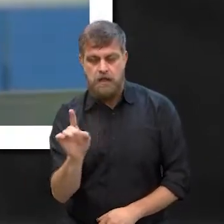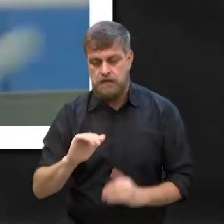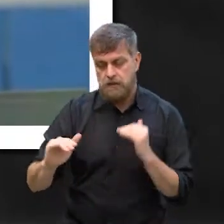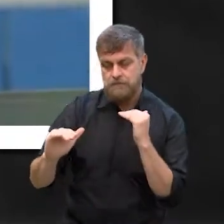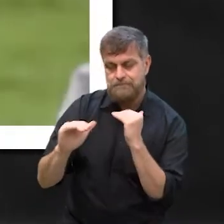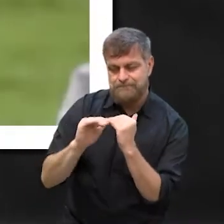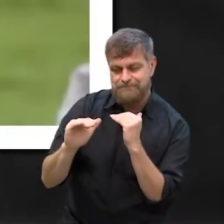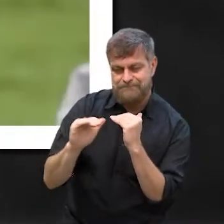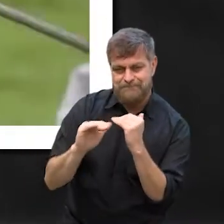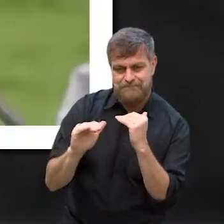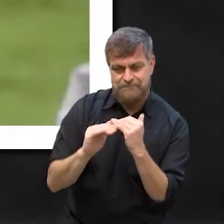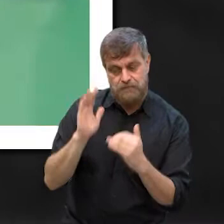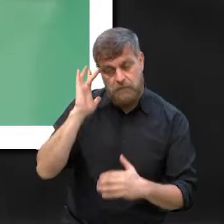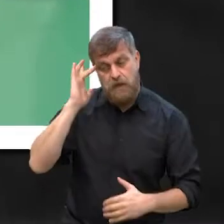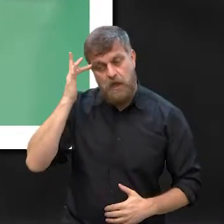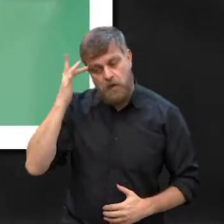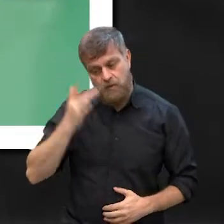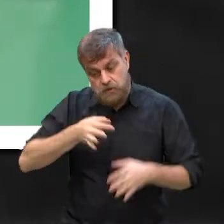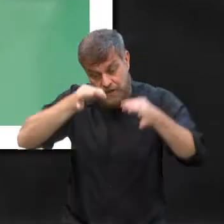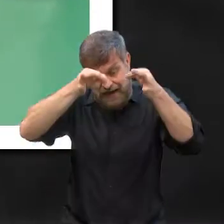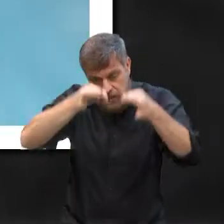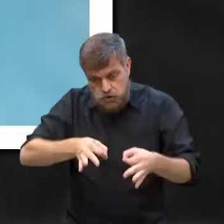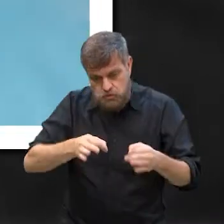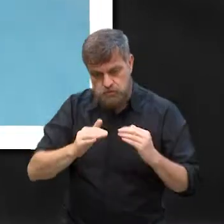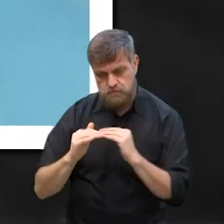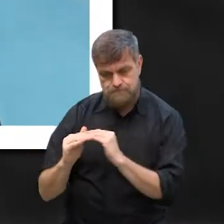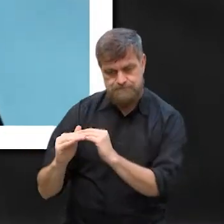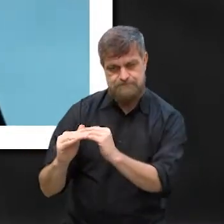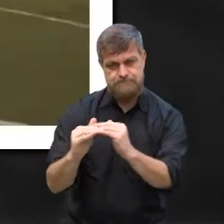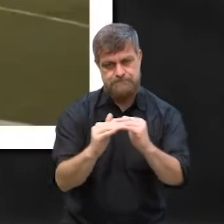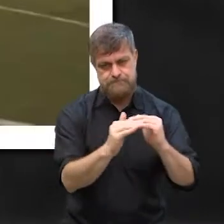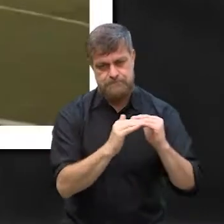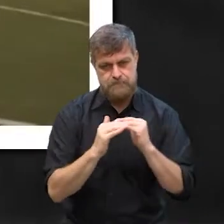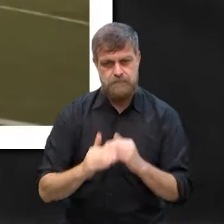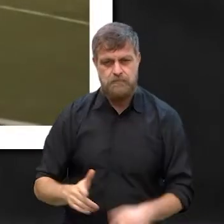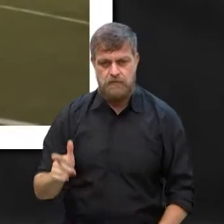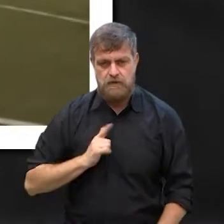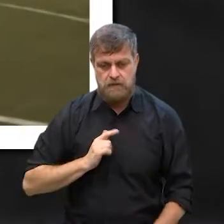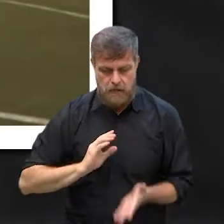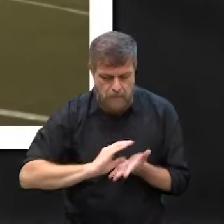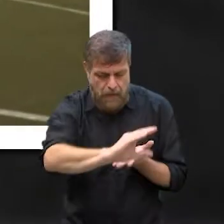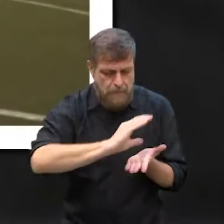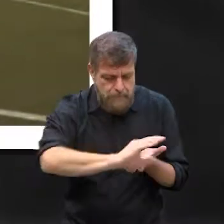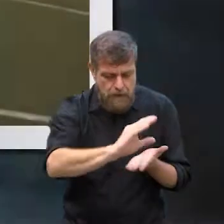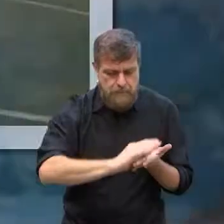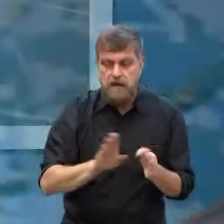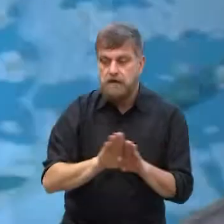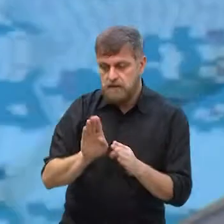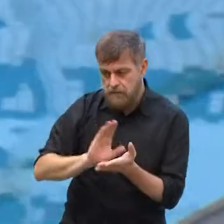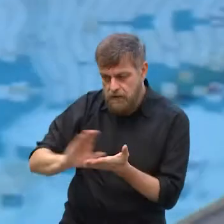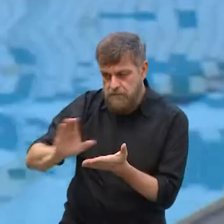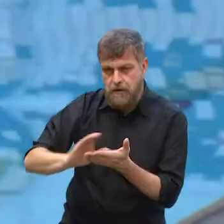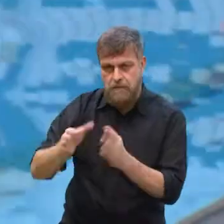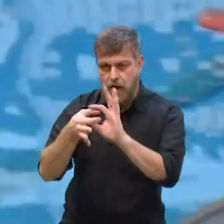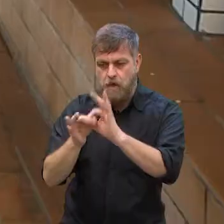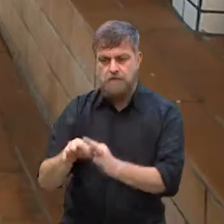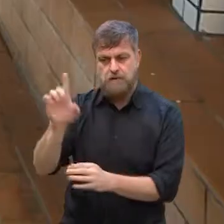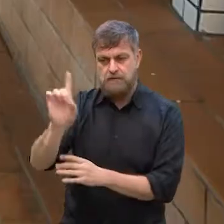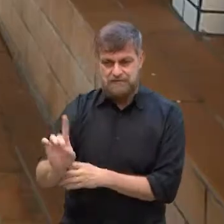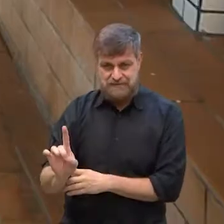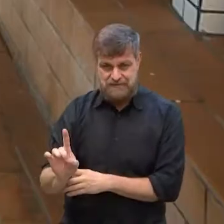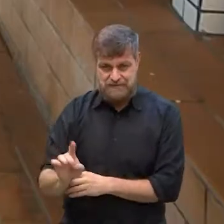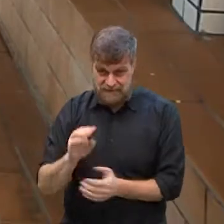coisas poderiam ser justas, iguais. Então o mesmo investimento que existe no olímpico acontecer no paralímpico. Está